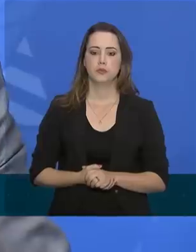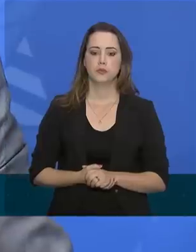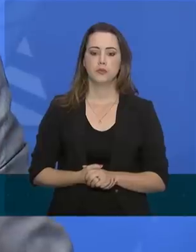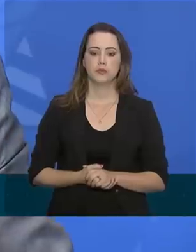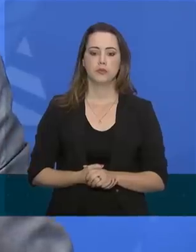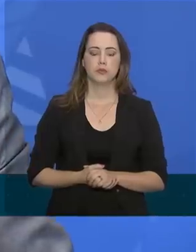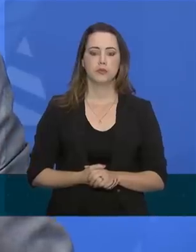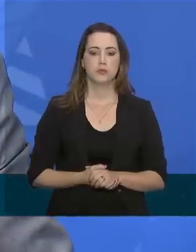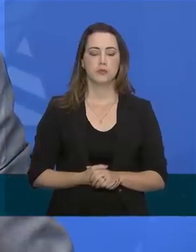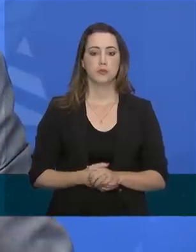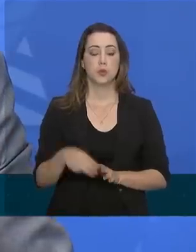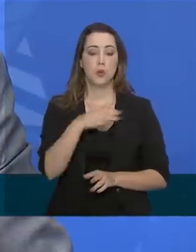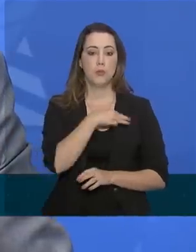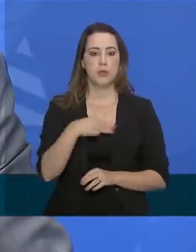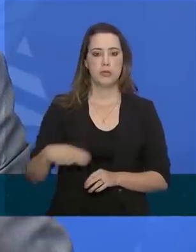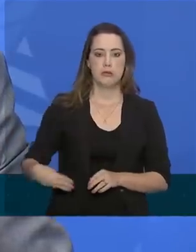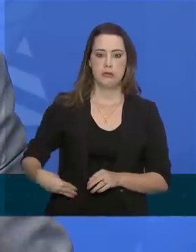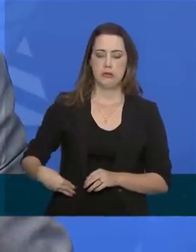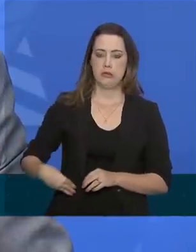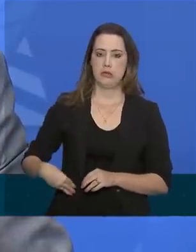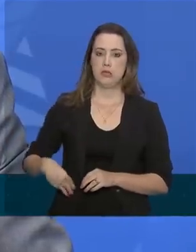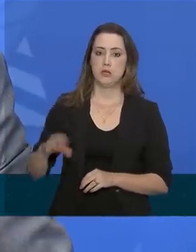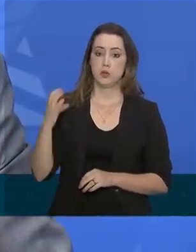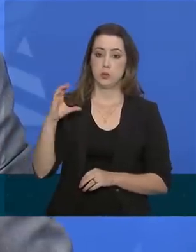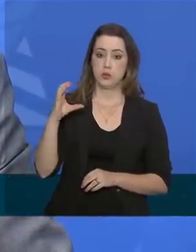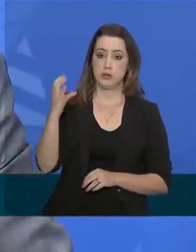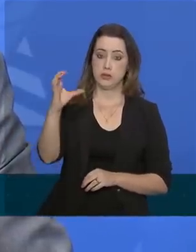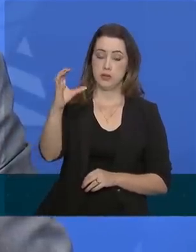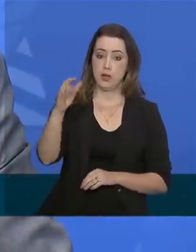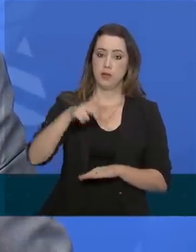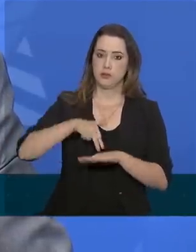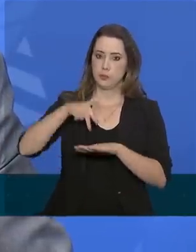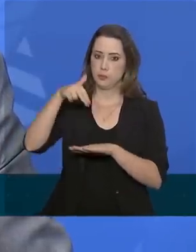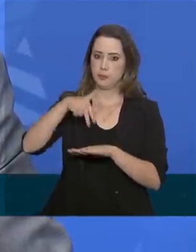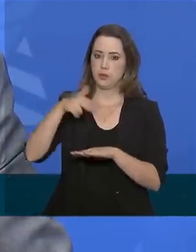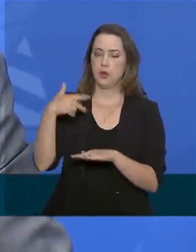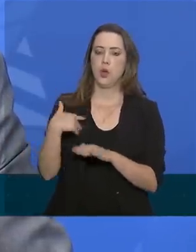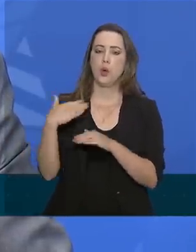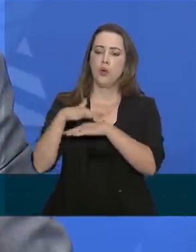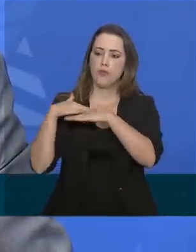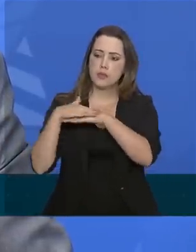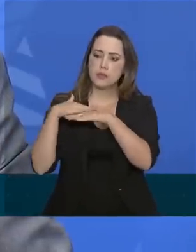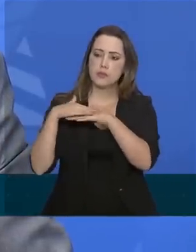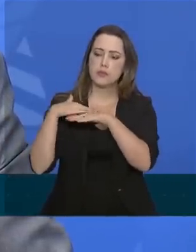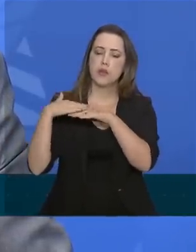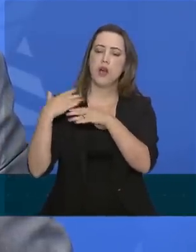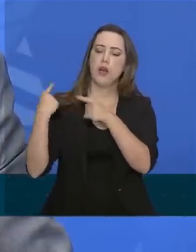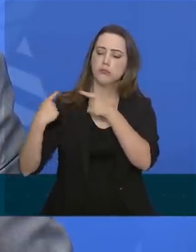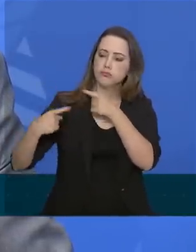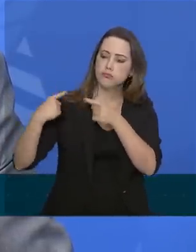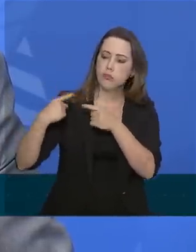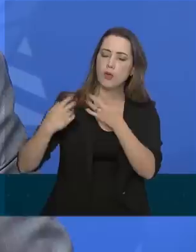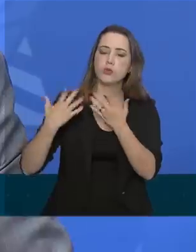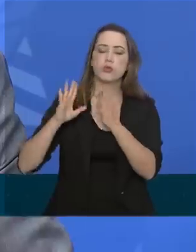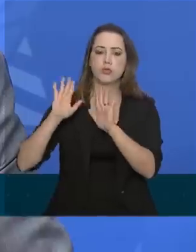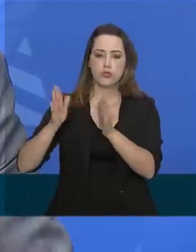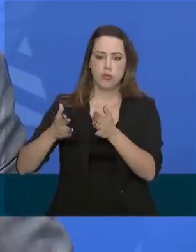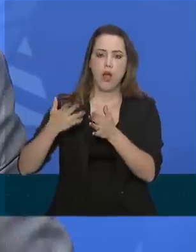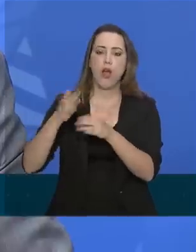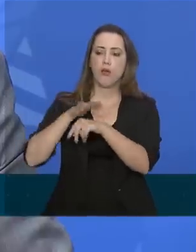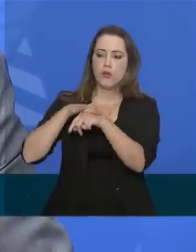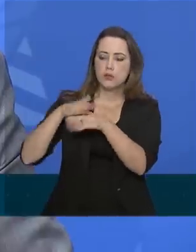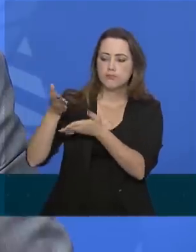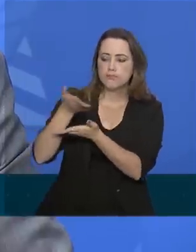o ministro marcos e nos falamos muito de ontem para hoje nos encontramos na reunião temos trocado mensagens e posicionamentos a